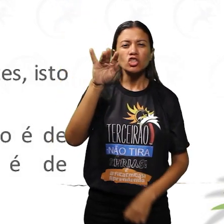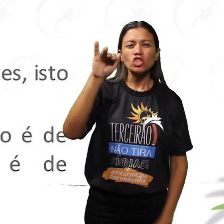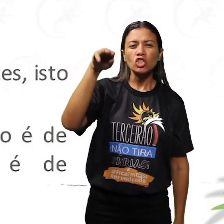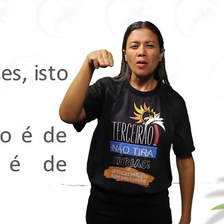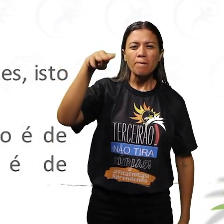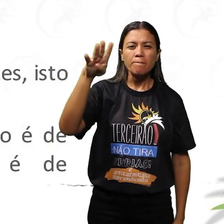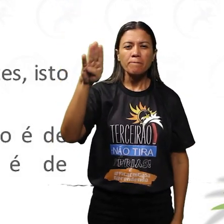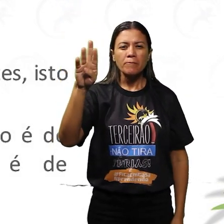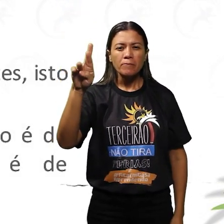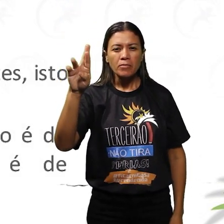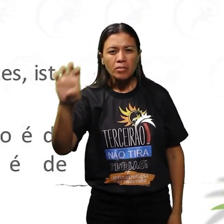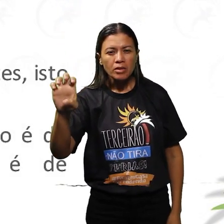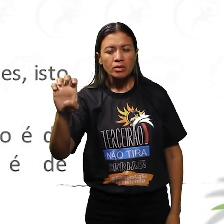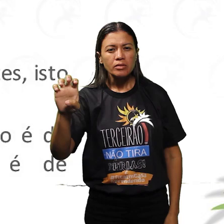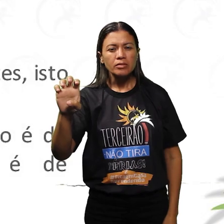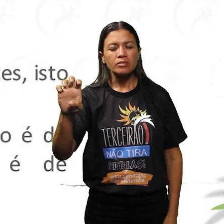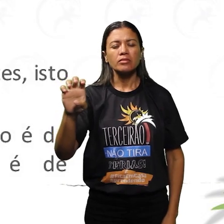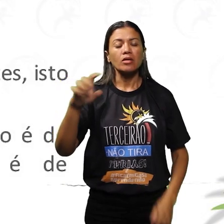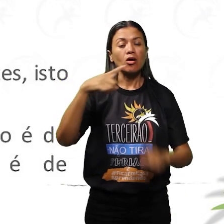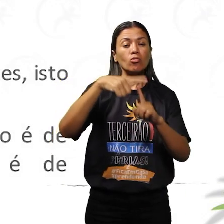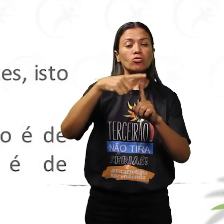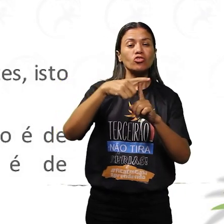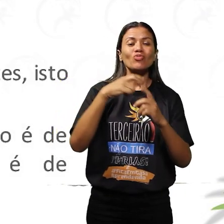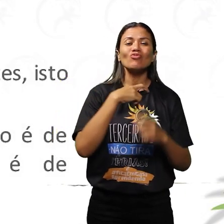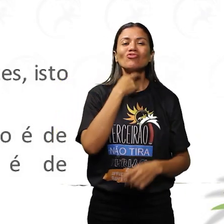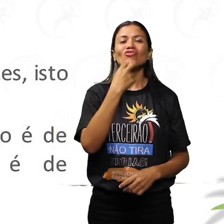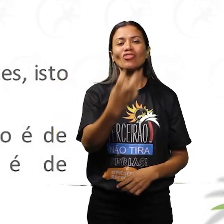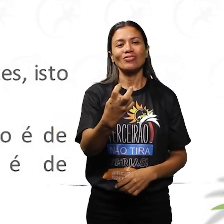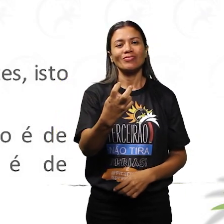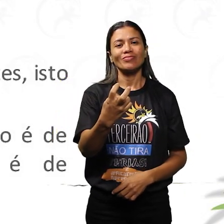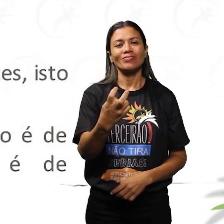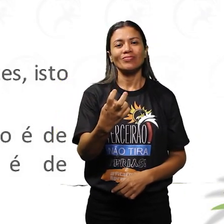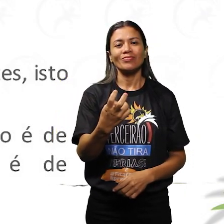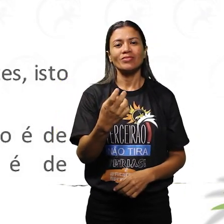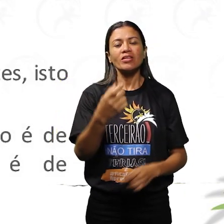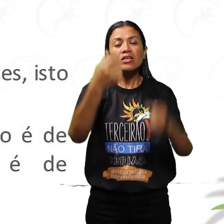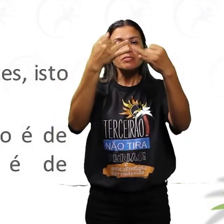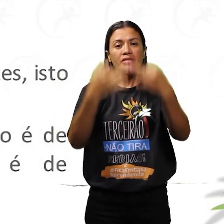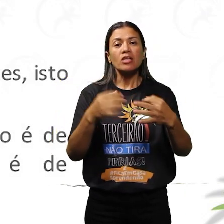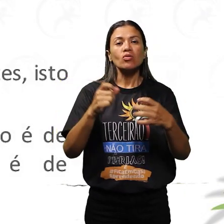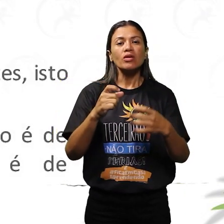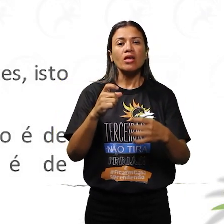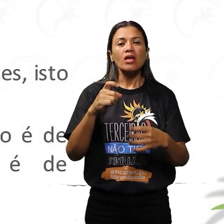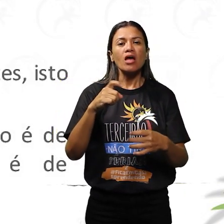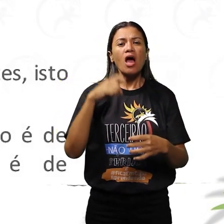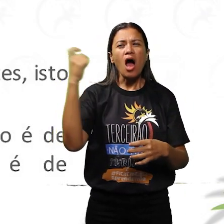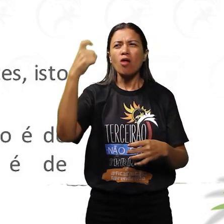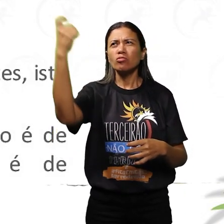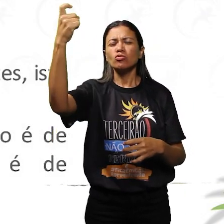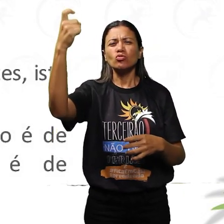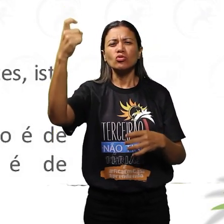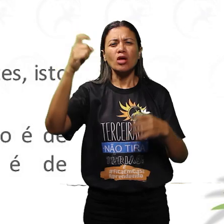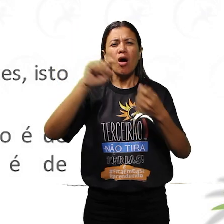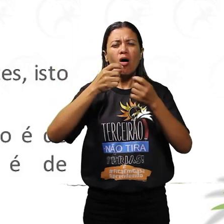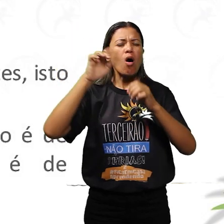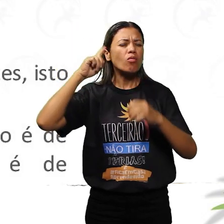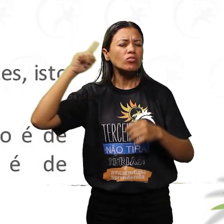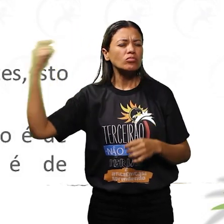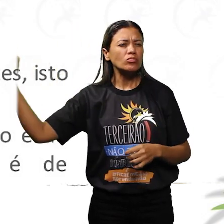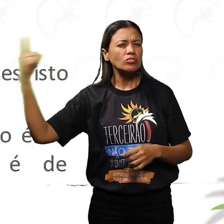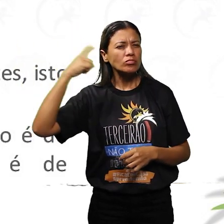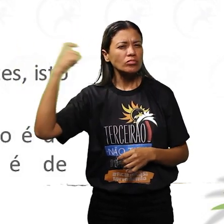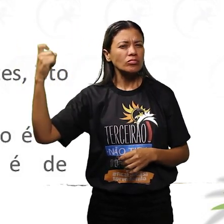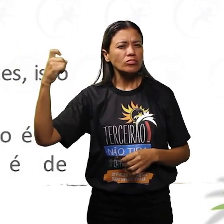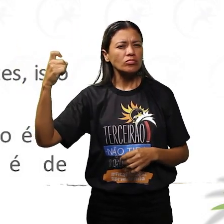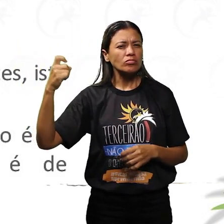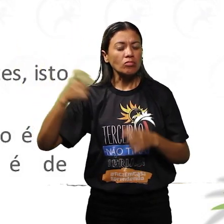Altura, intensidade e timbre. Então, o que acontece? Nós estamos falando da altura do som. Você deve ter logo